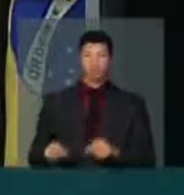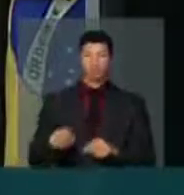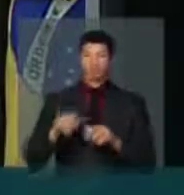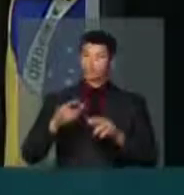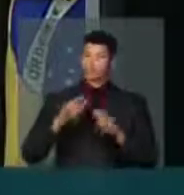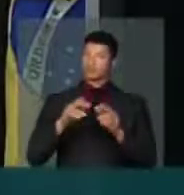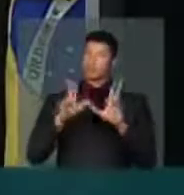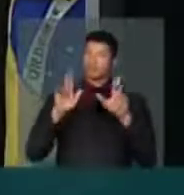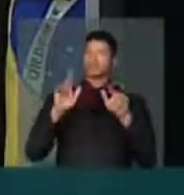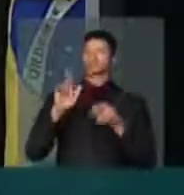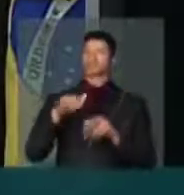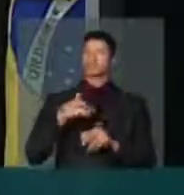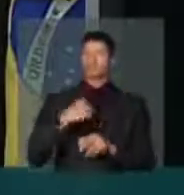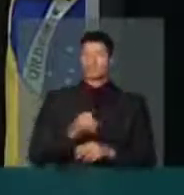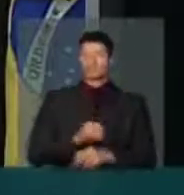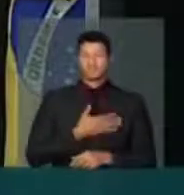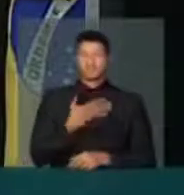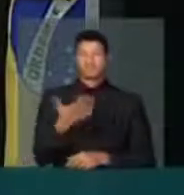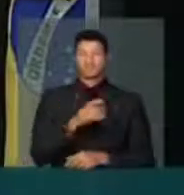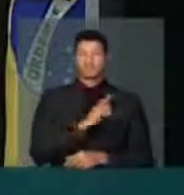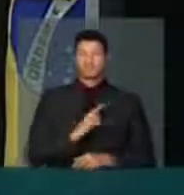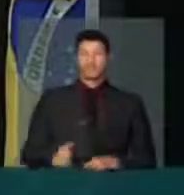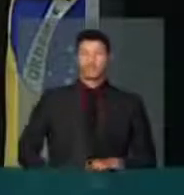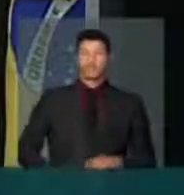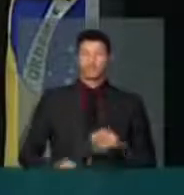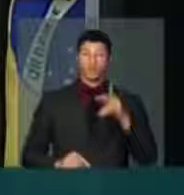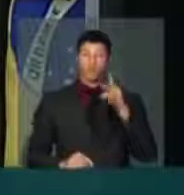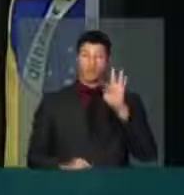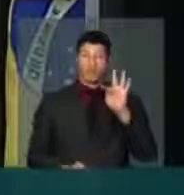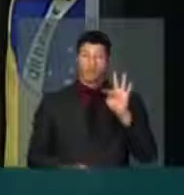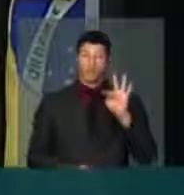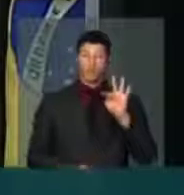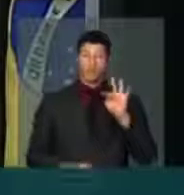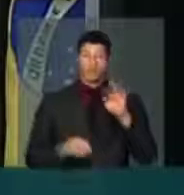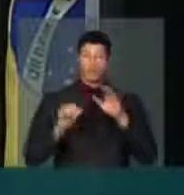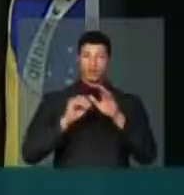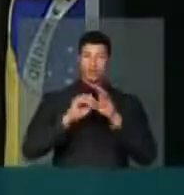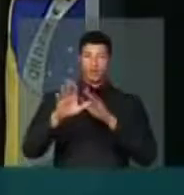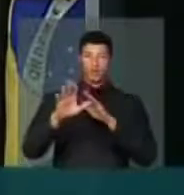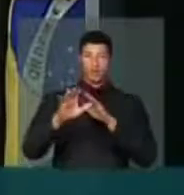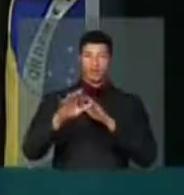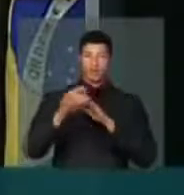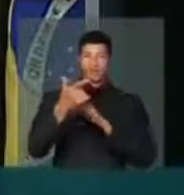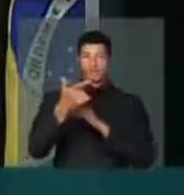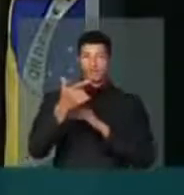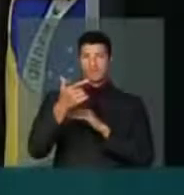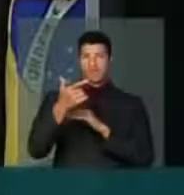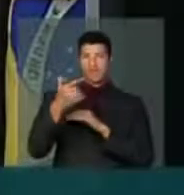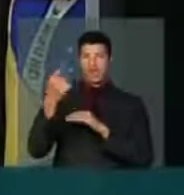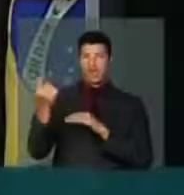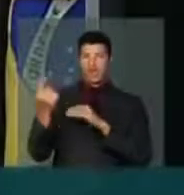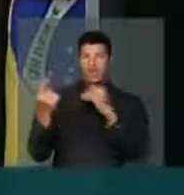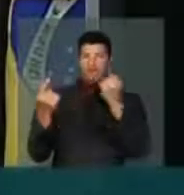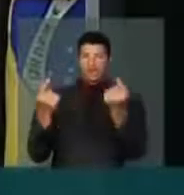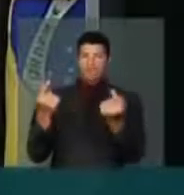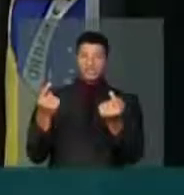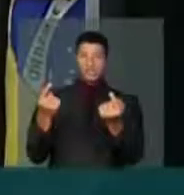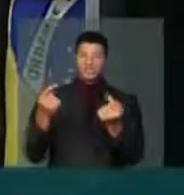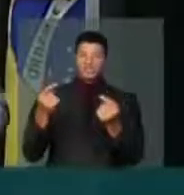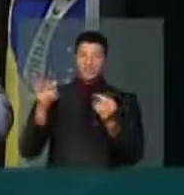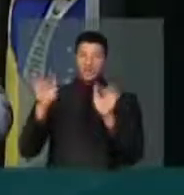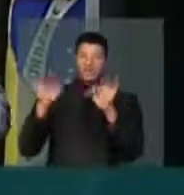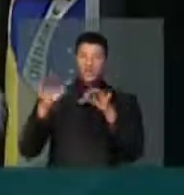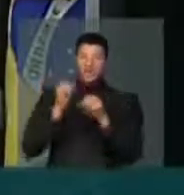também é alarmante. O governo do PT lançou 2 pactos. No final